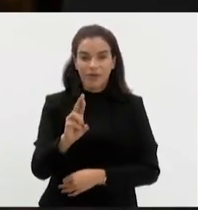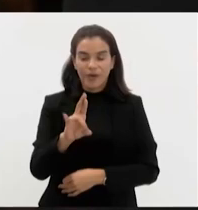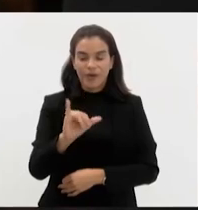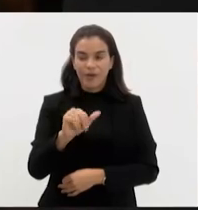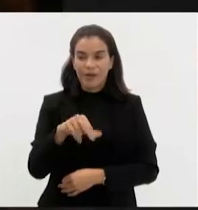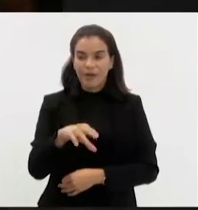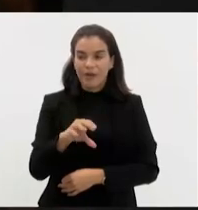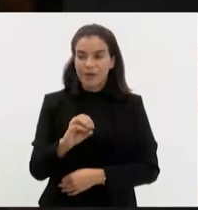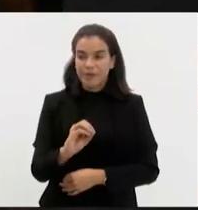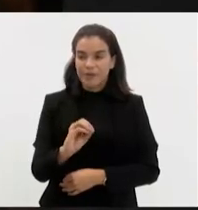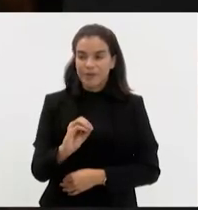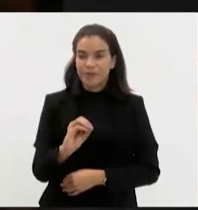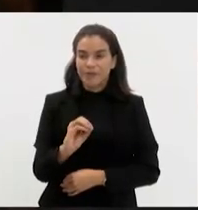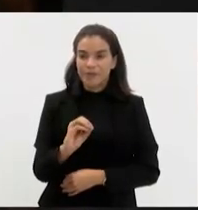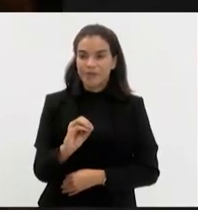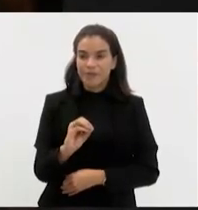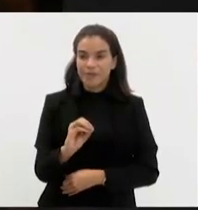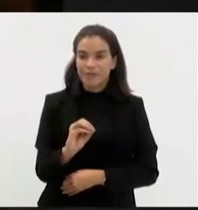e